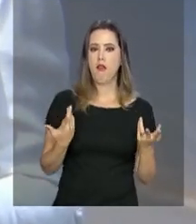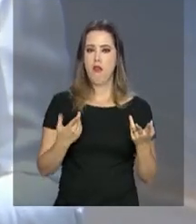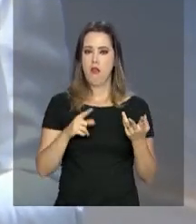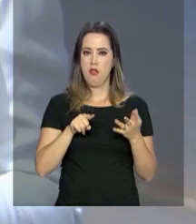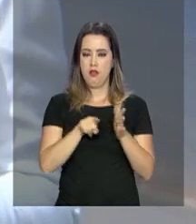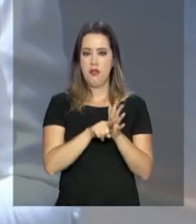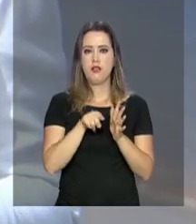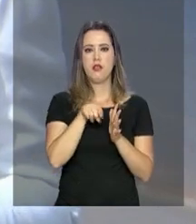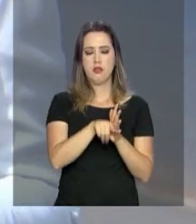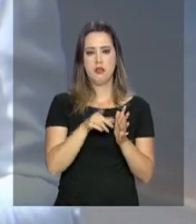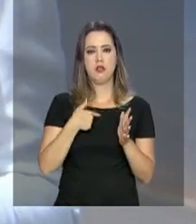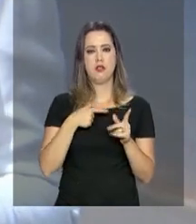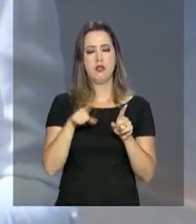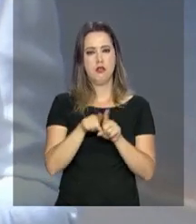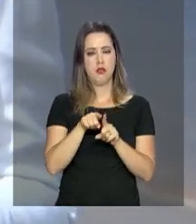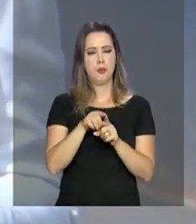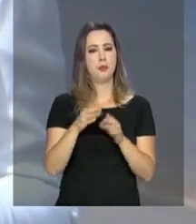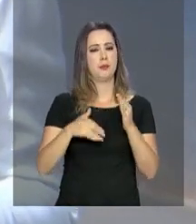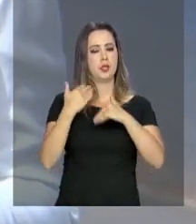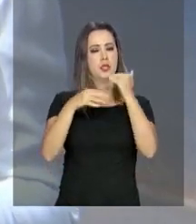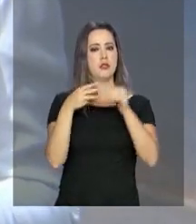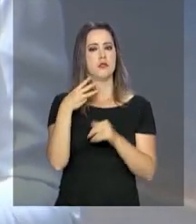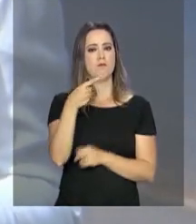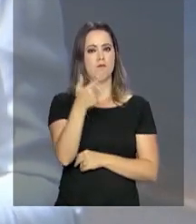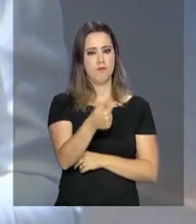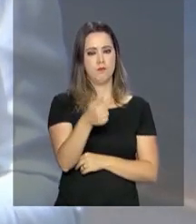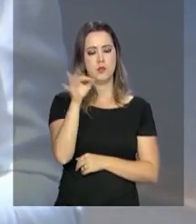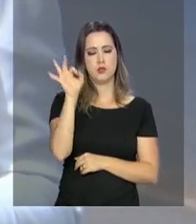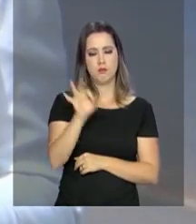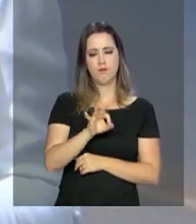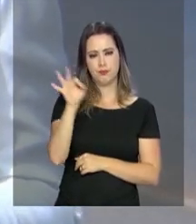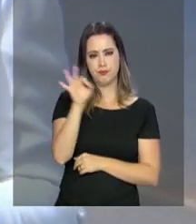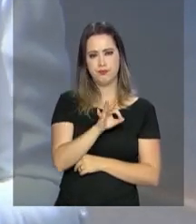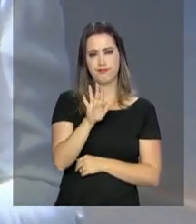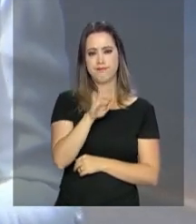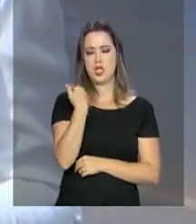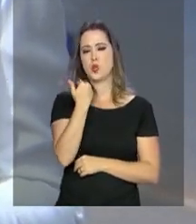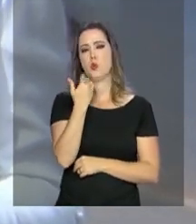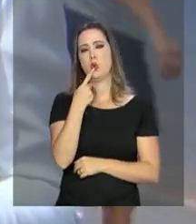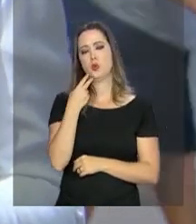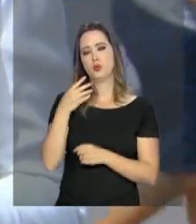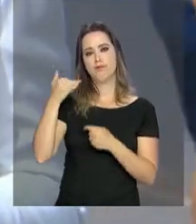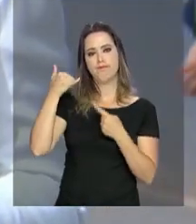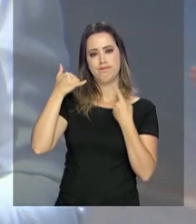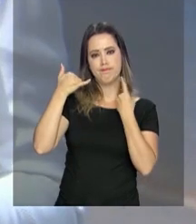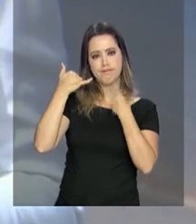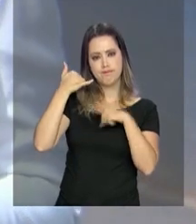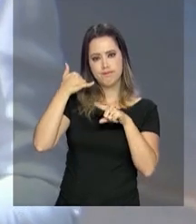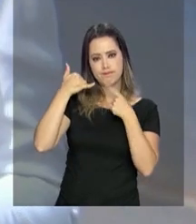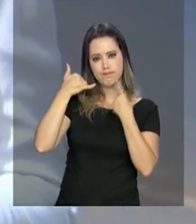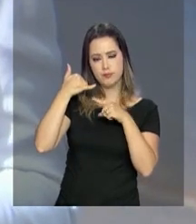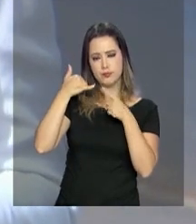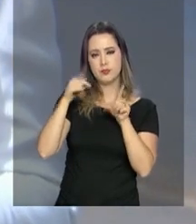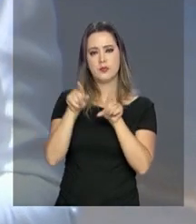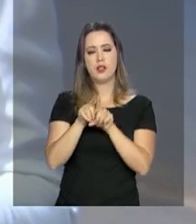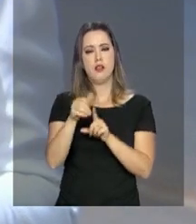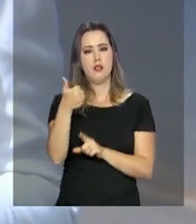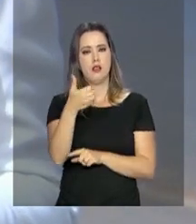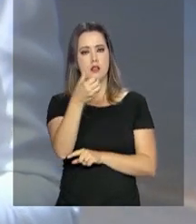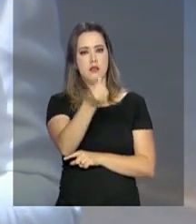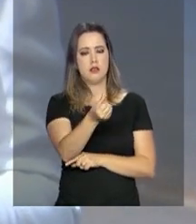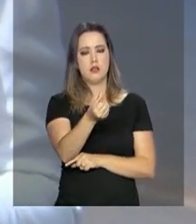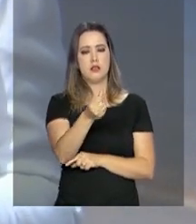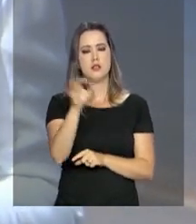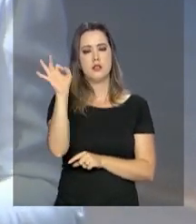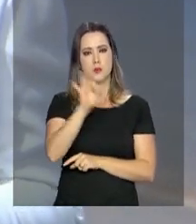de 37% no número de homicídios denunciados e de 16% nos relatos de